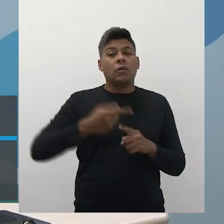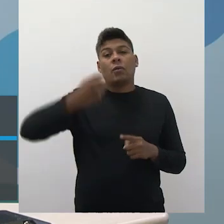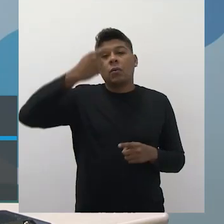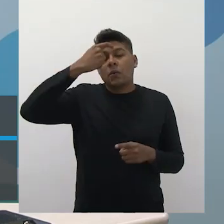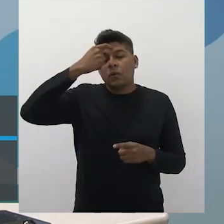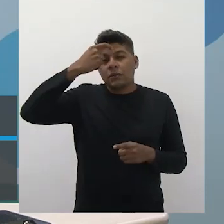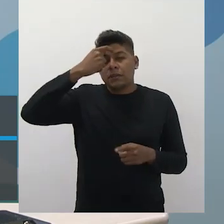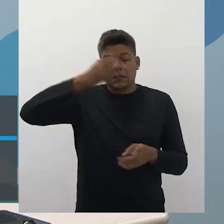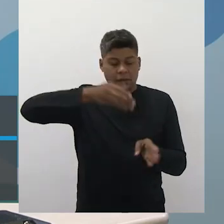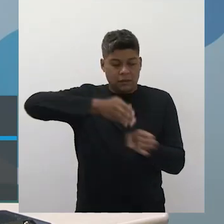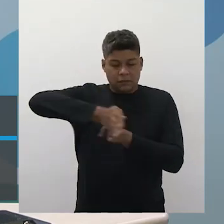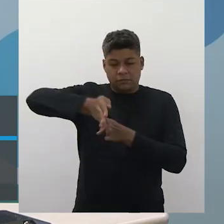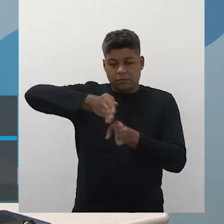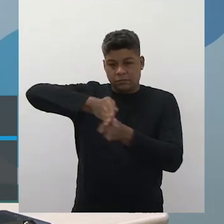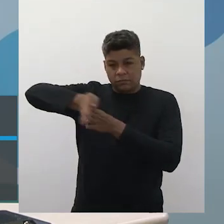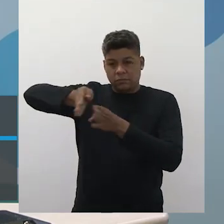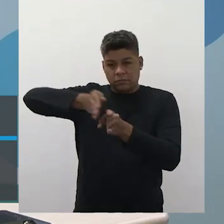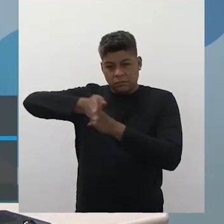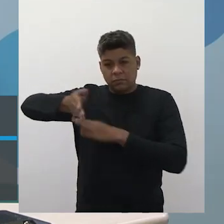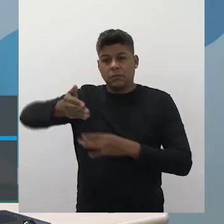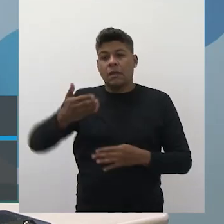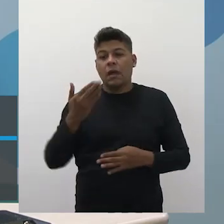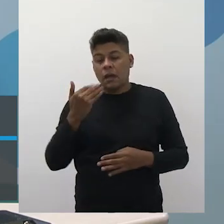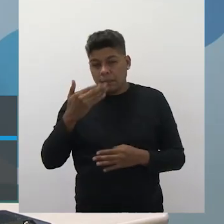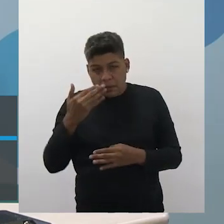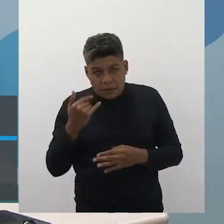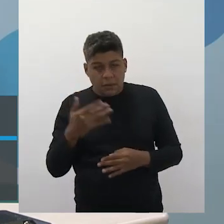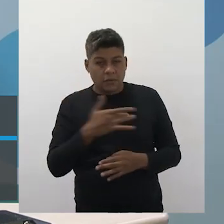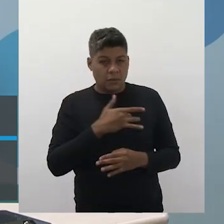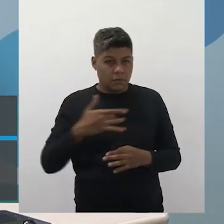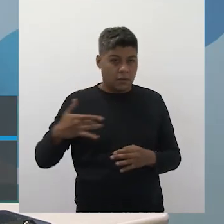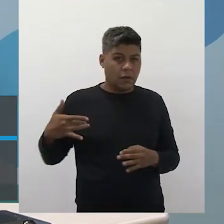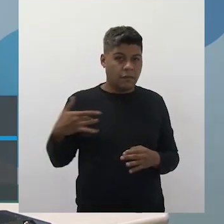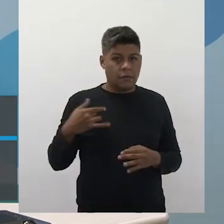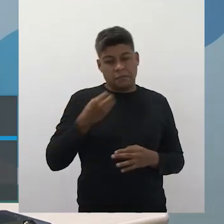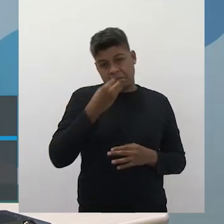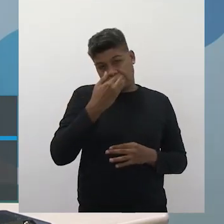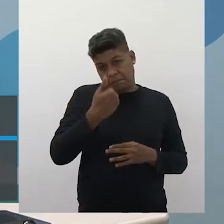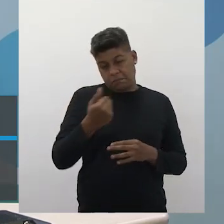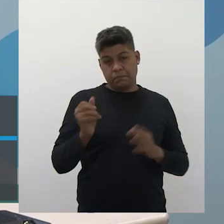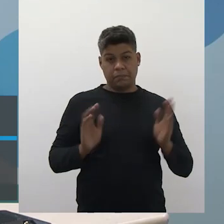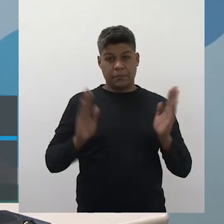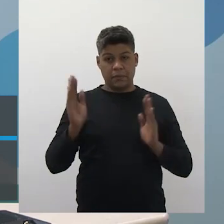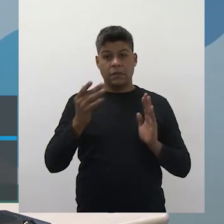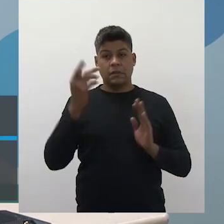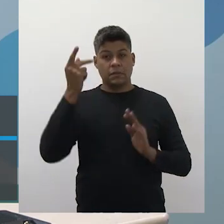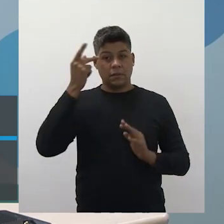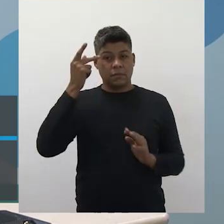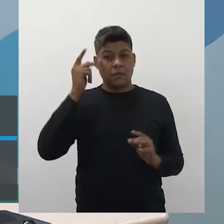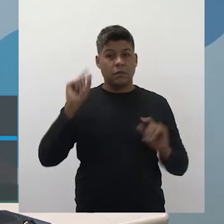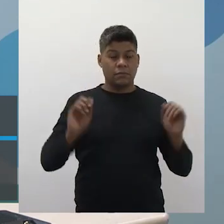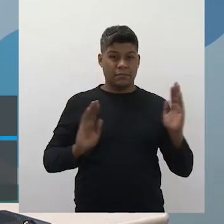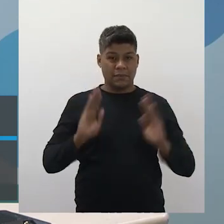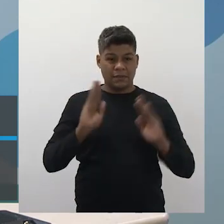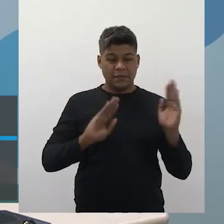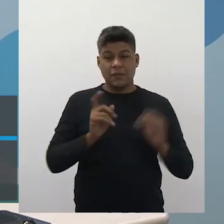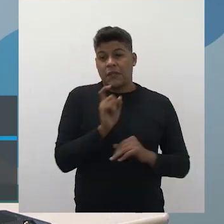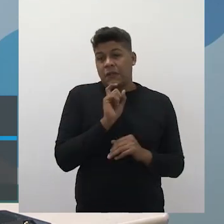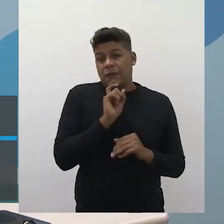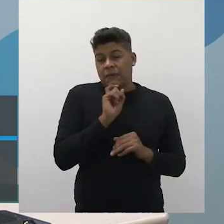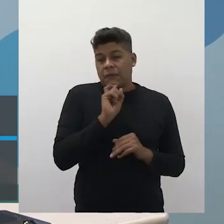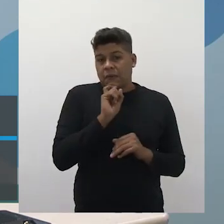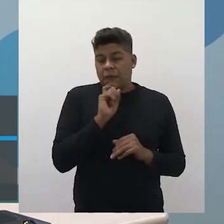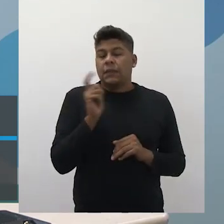os estudantes sobre uma alimentação saudável e sustentável, ainda mais nesse período que nós estamos passando aqui em São Paulo, aqui, período bastante frio,